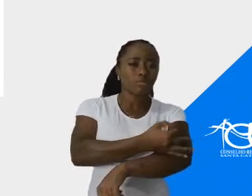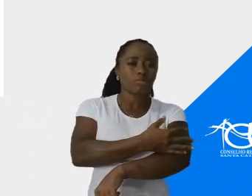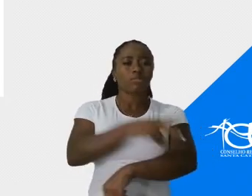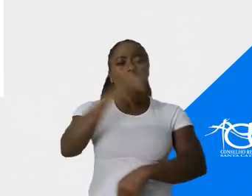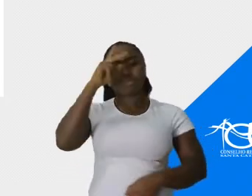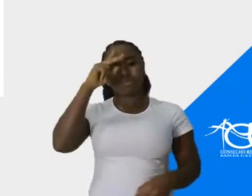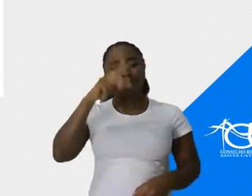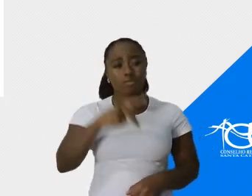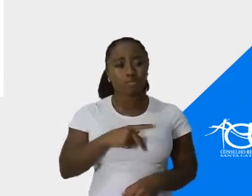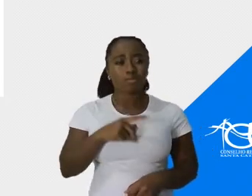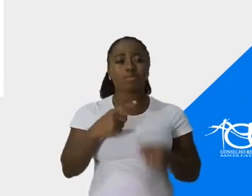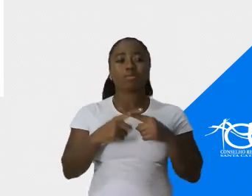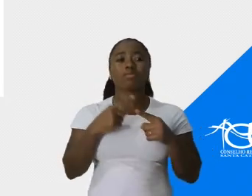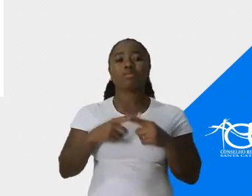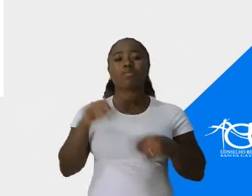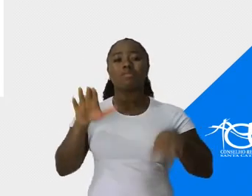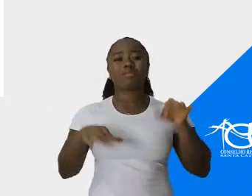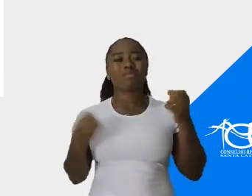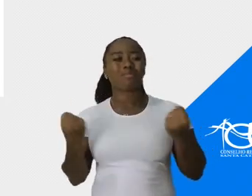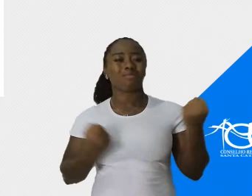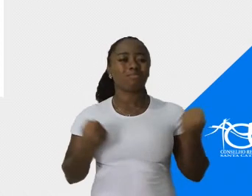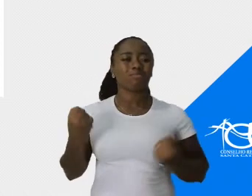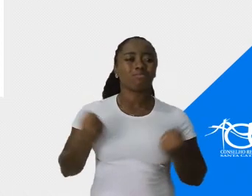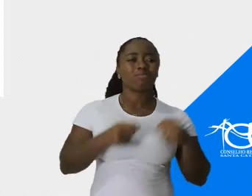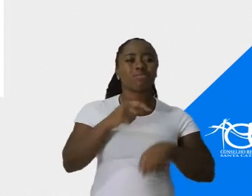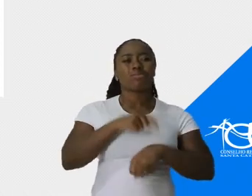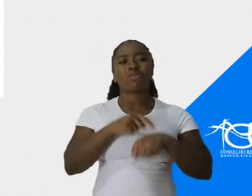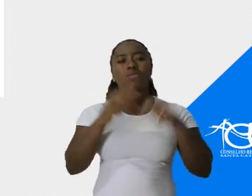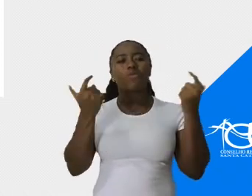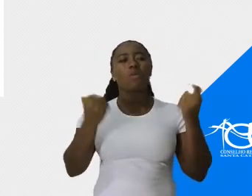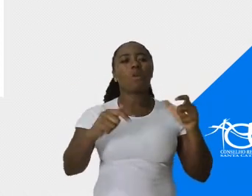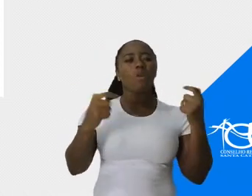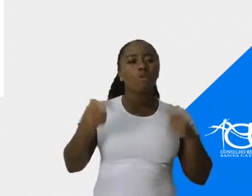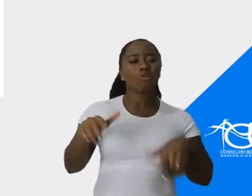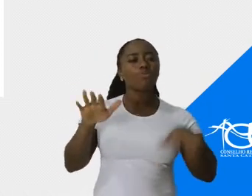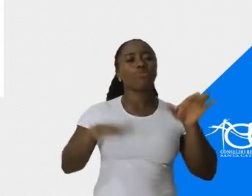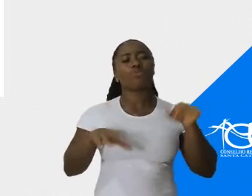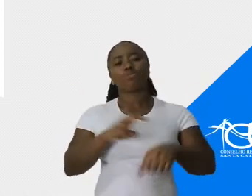da hora, do local, das condições ambientais. E variantes de erros,